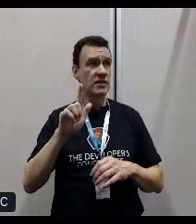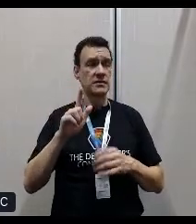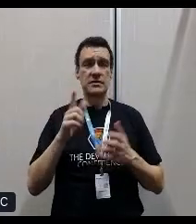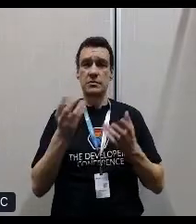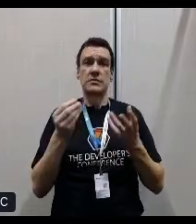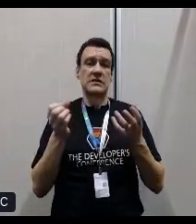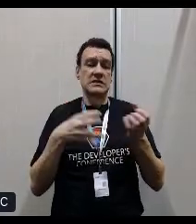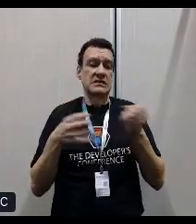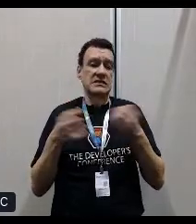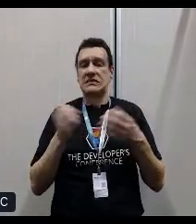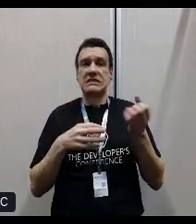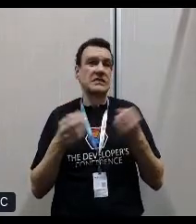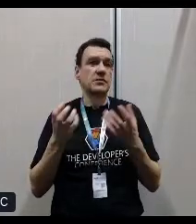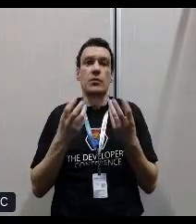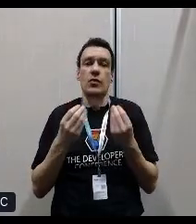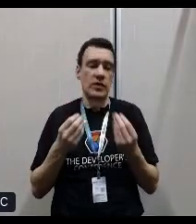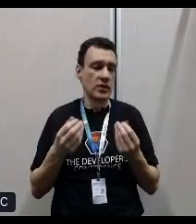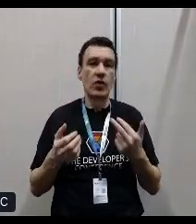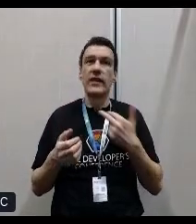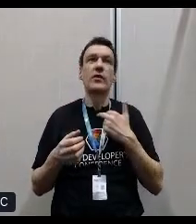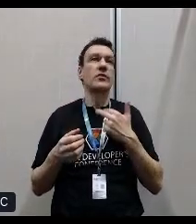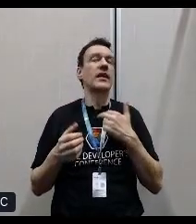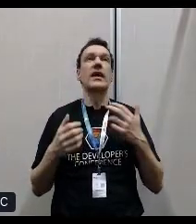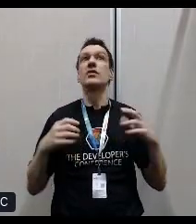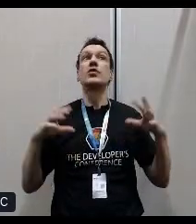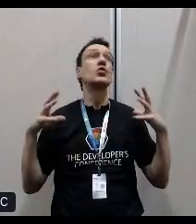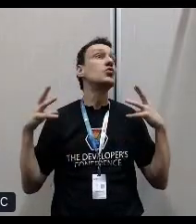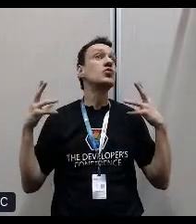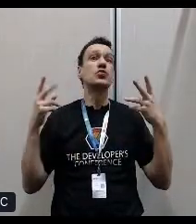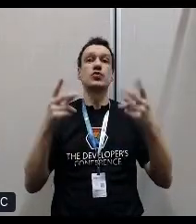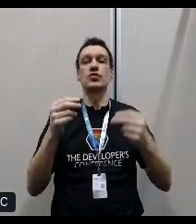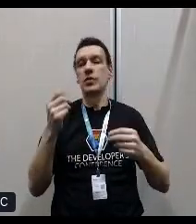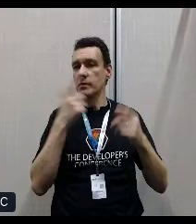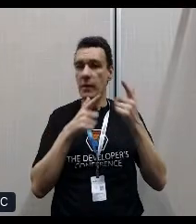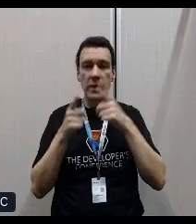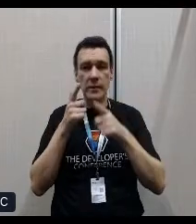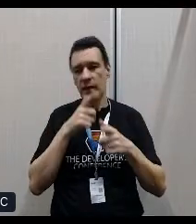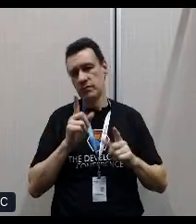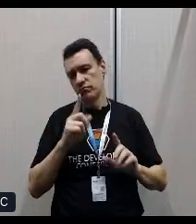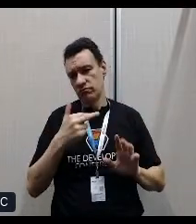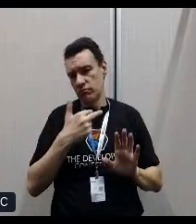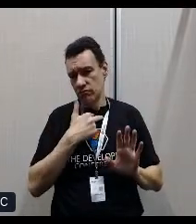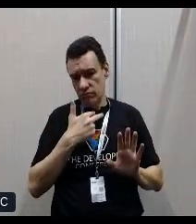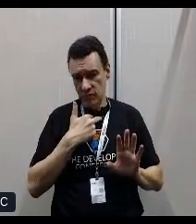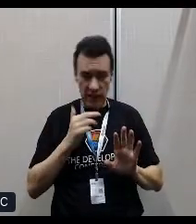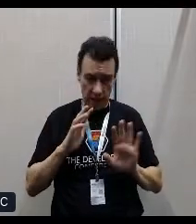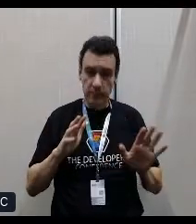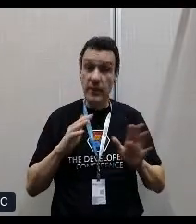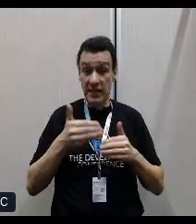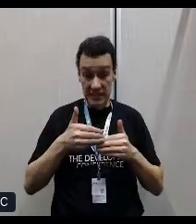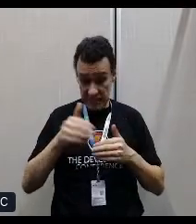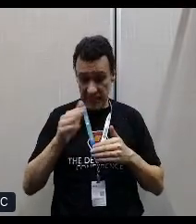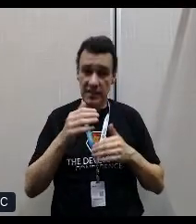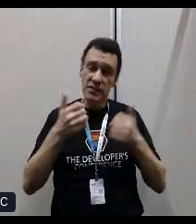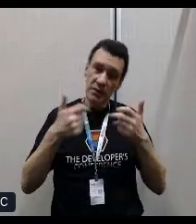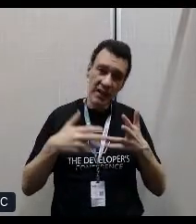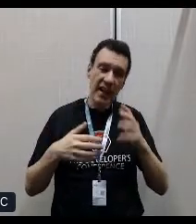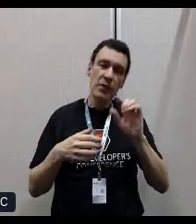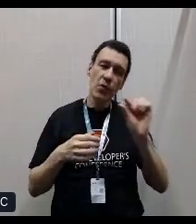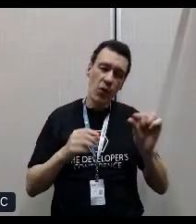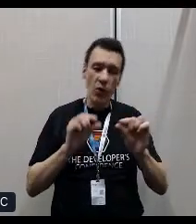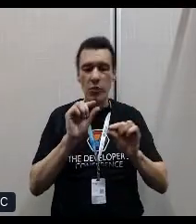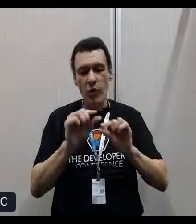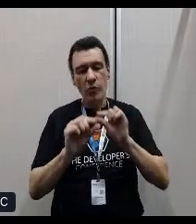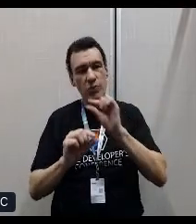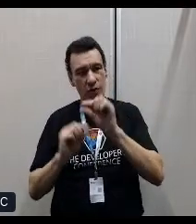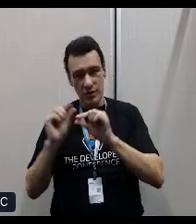atender todos no primeiro momento. Então, a gente vai falar disso mais para frente, mas adiantando um pouco, vai muito da gente conversar com a